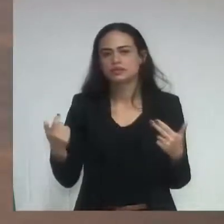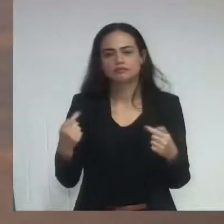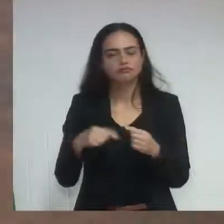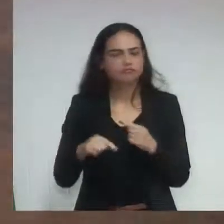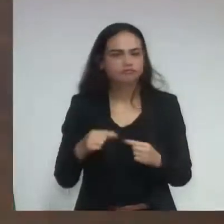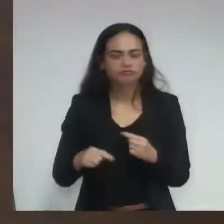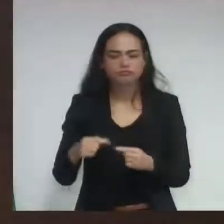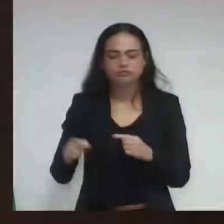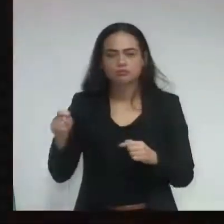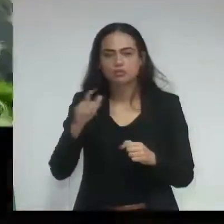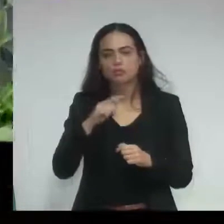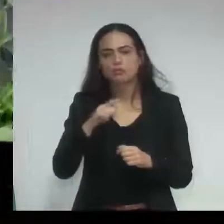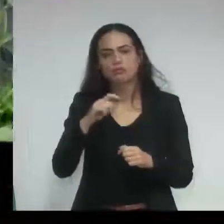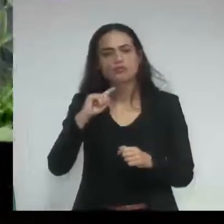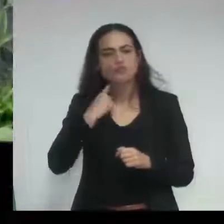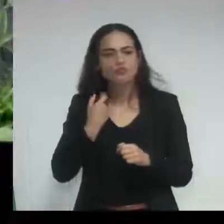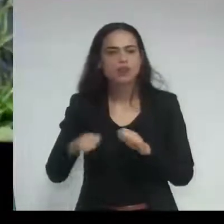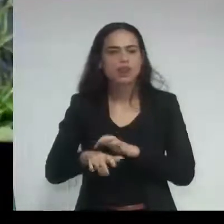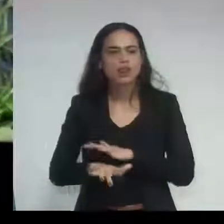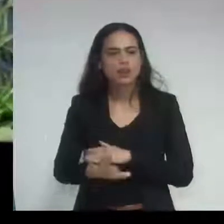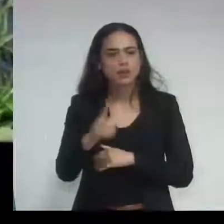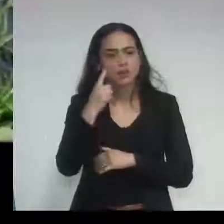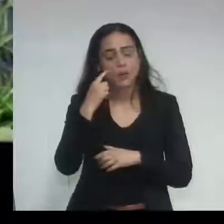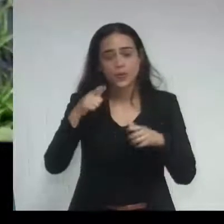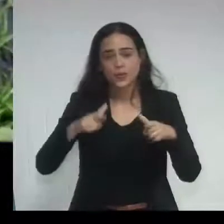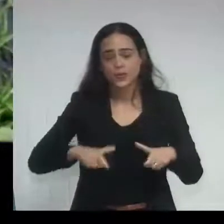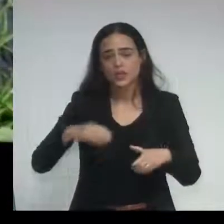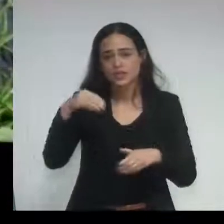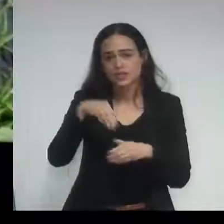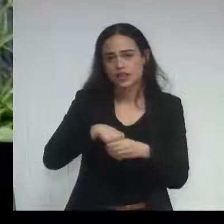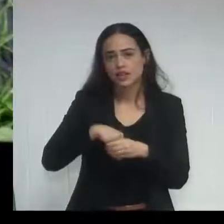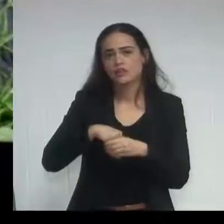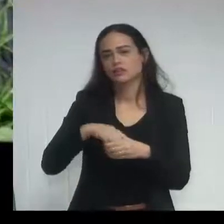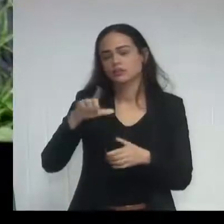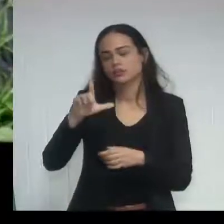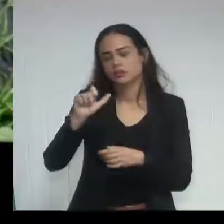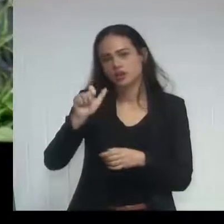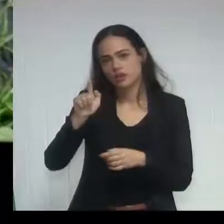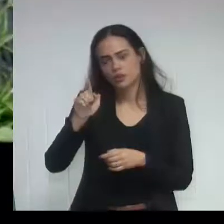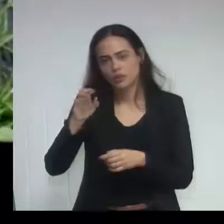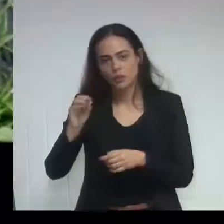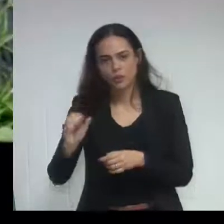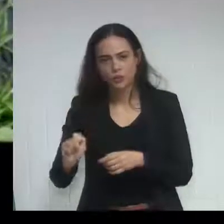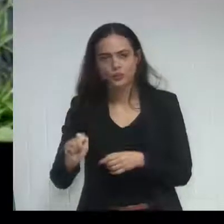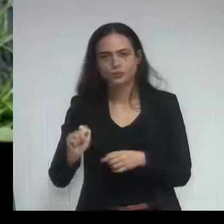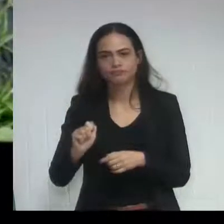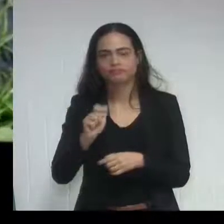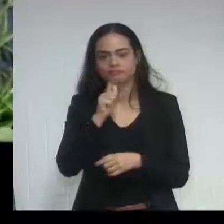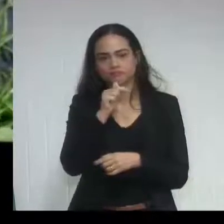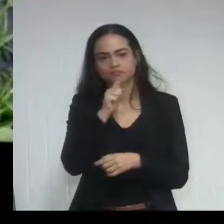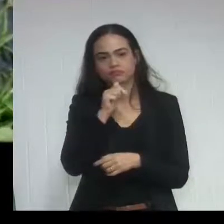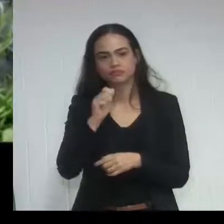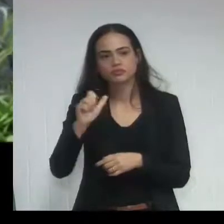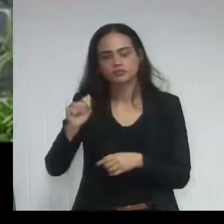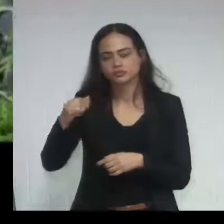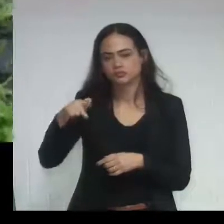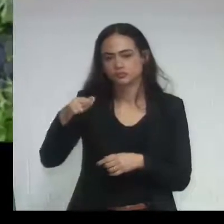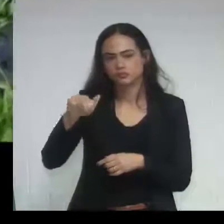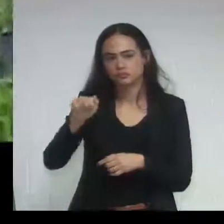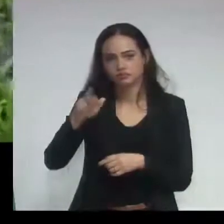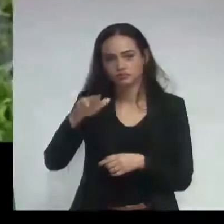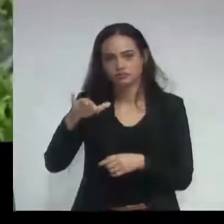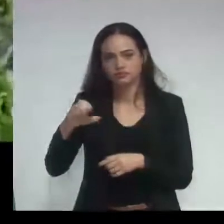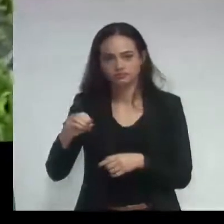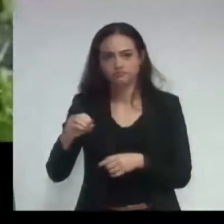colocar no ar o vídeo que demonstra que, novamente, nesse final de semana prolongado, pode passar o vídeo,